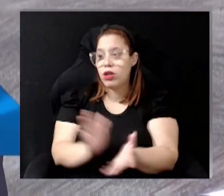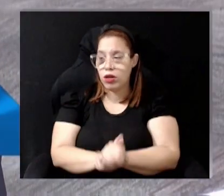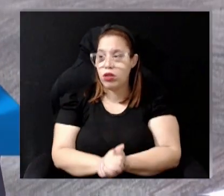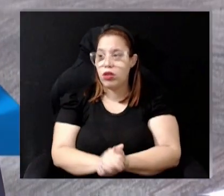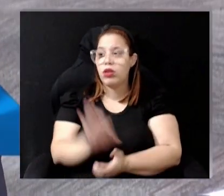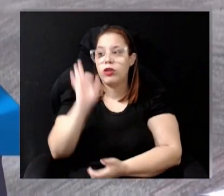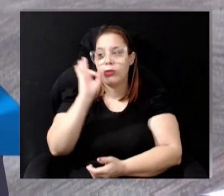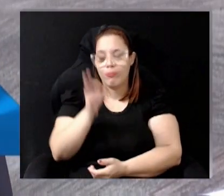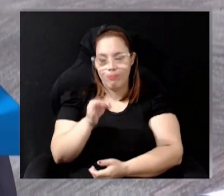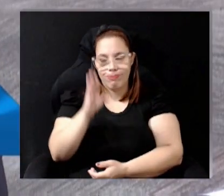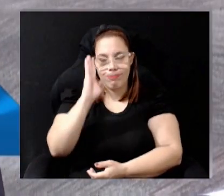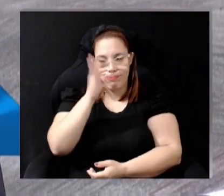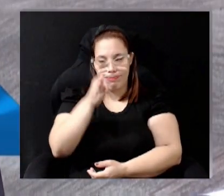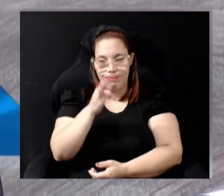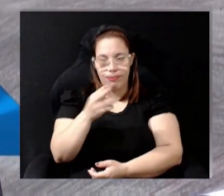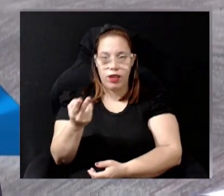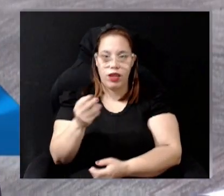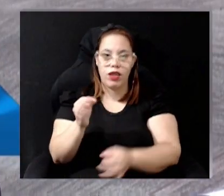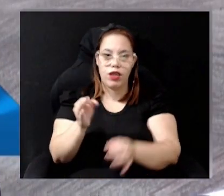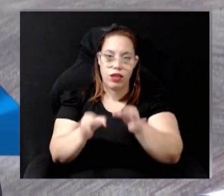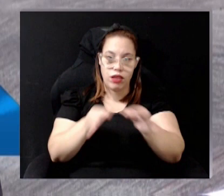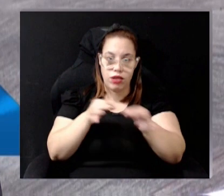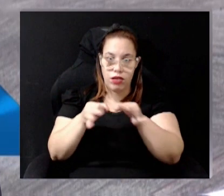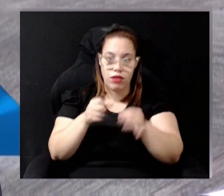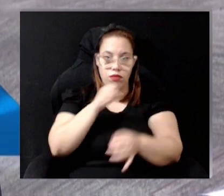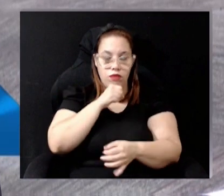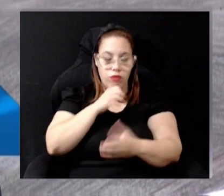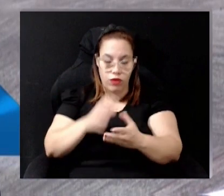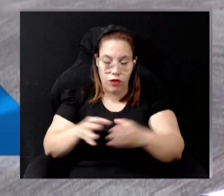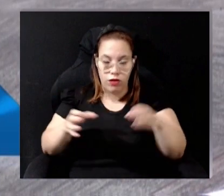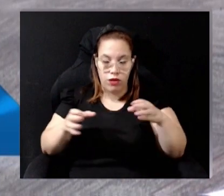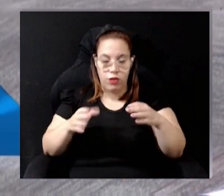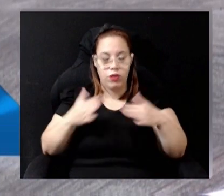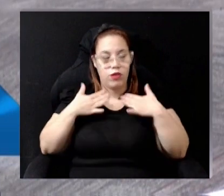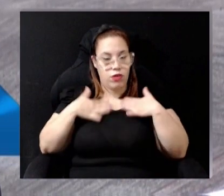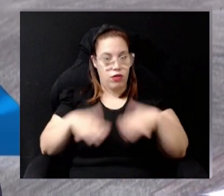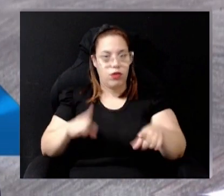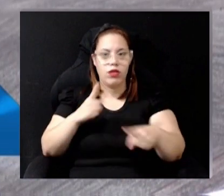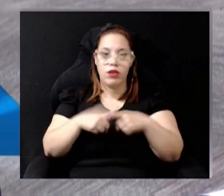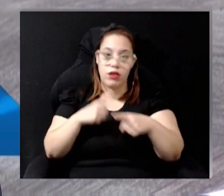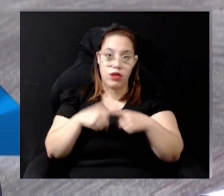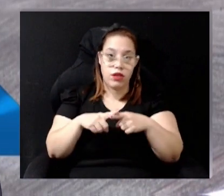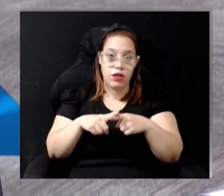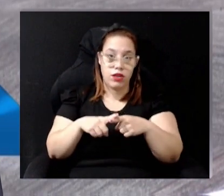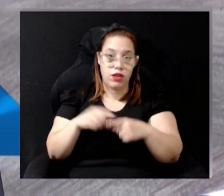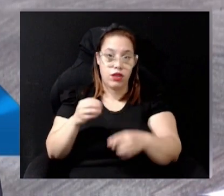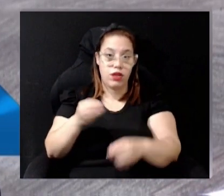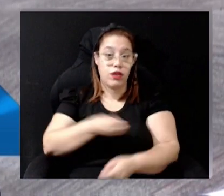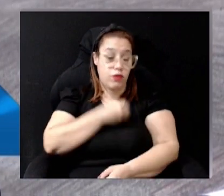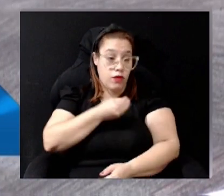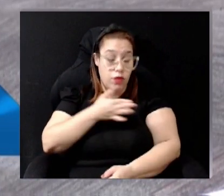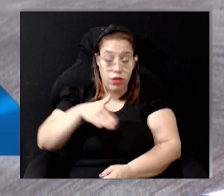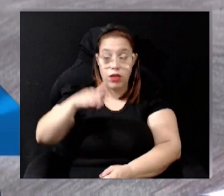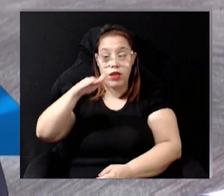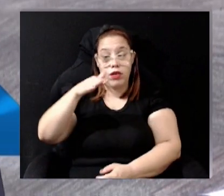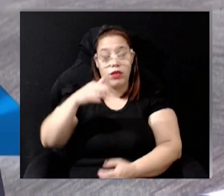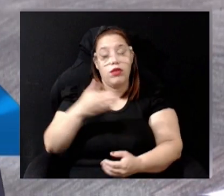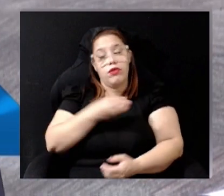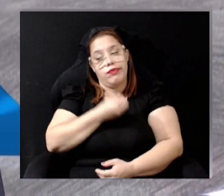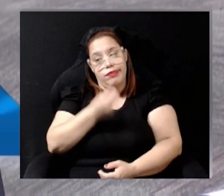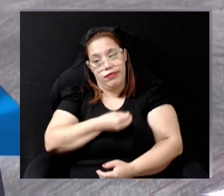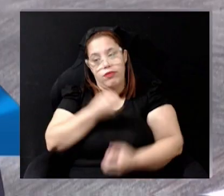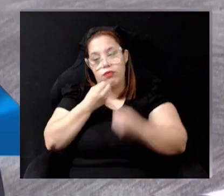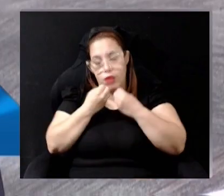essas vilas planejadas e que os idosos possam viver com tranquilidade. Até porque nós estamos vivendo mais, o que é muito bom, mas a gente precisa viver bem, com qualidade de